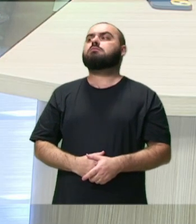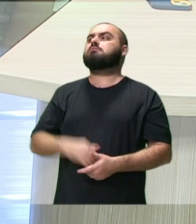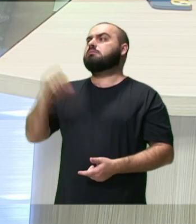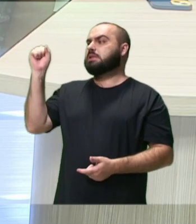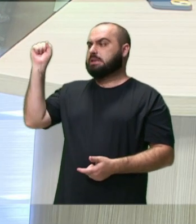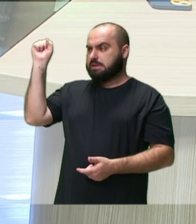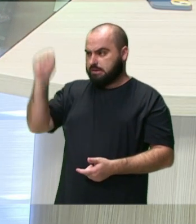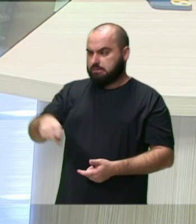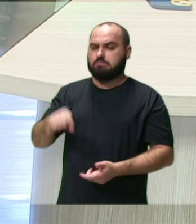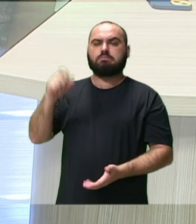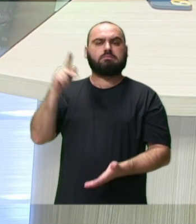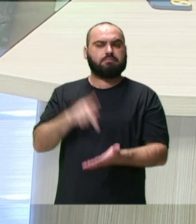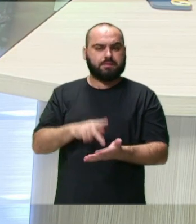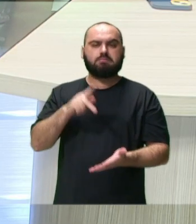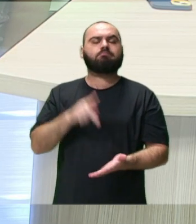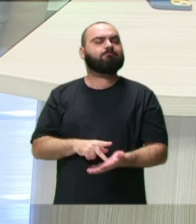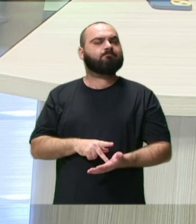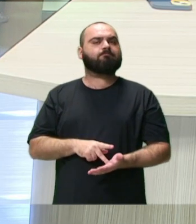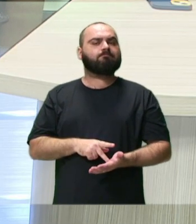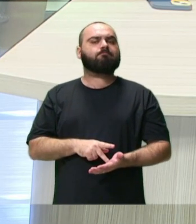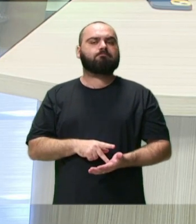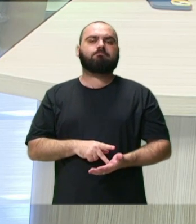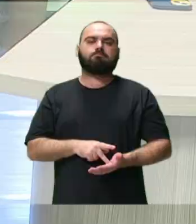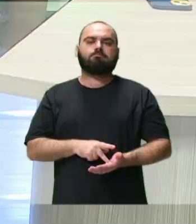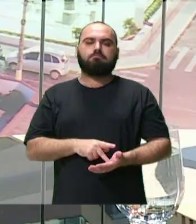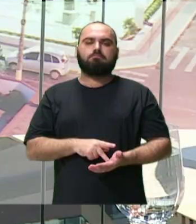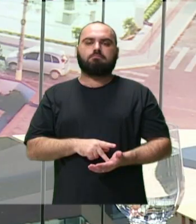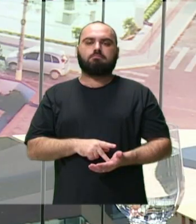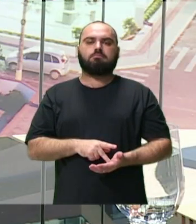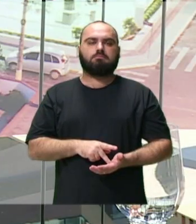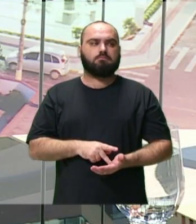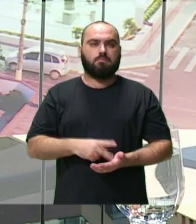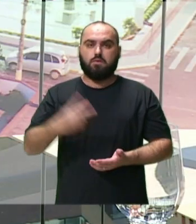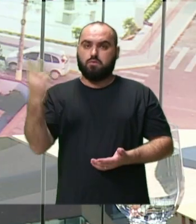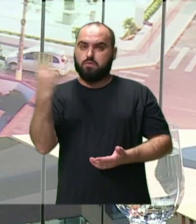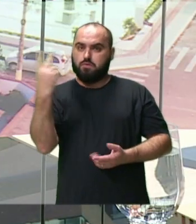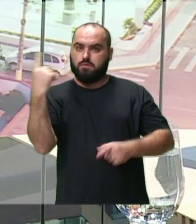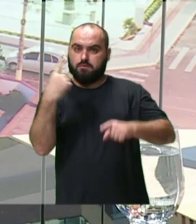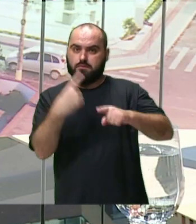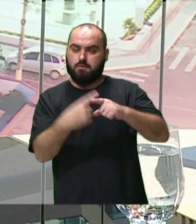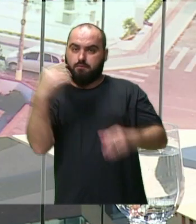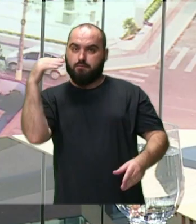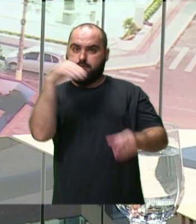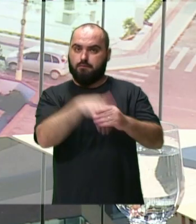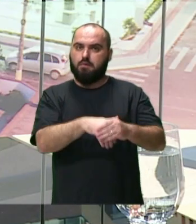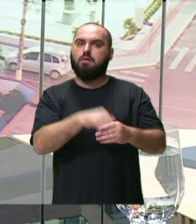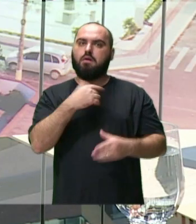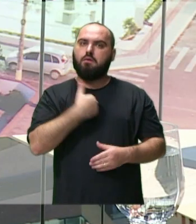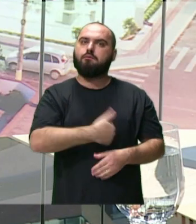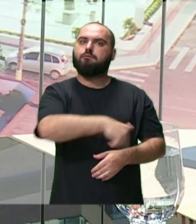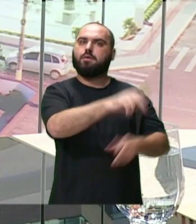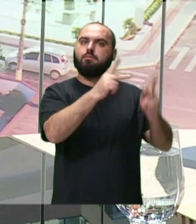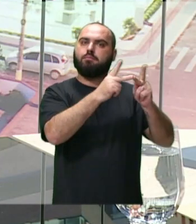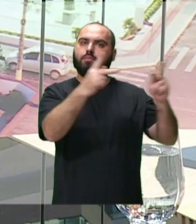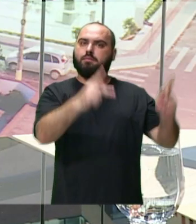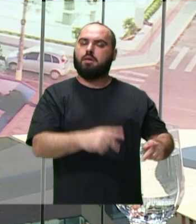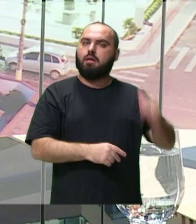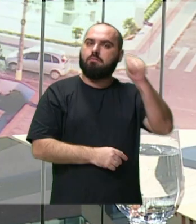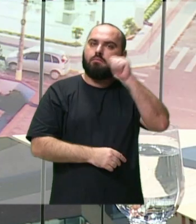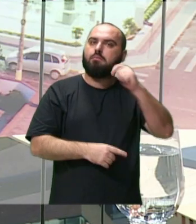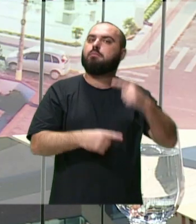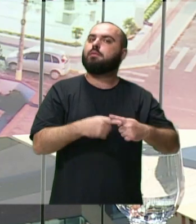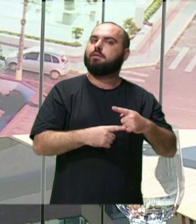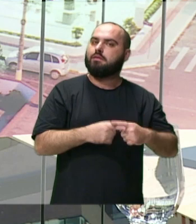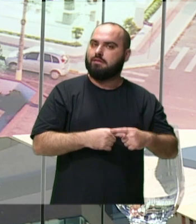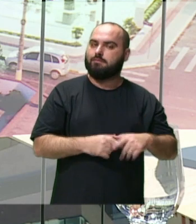disso. Nenhuma. E fiz questão de concorrer nessas 2 eleições para a Procuradoria da Mulher, porque eu sei que daqui a gente